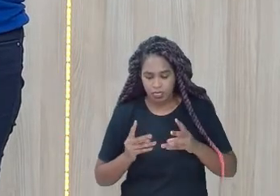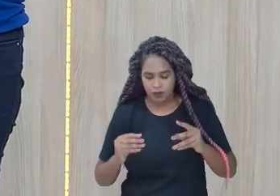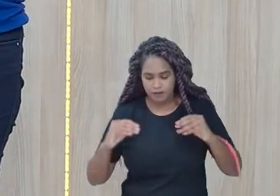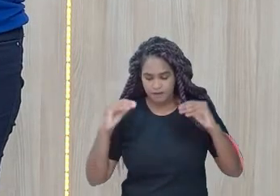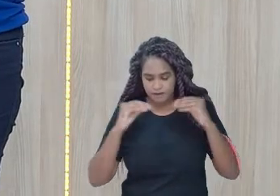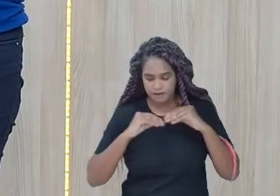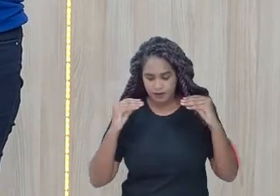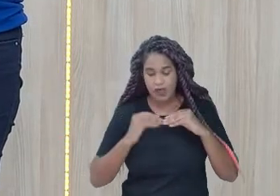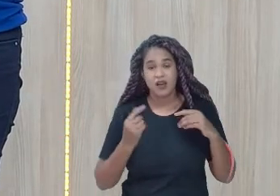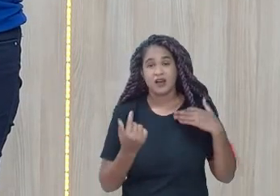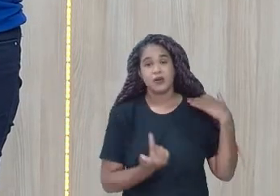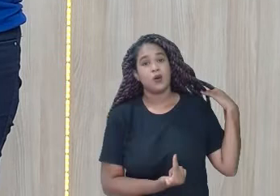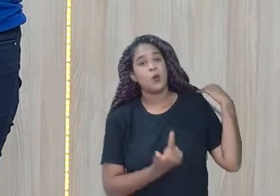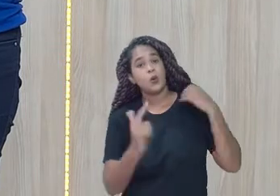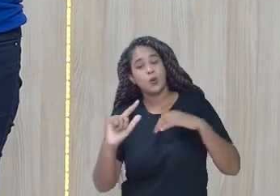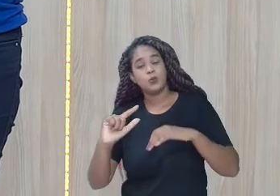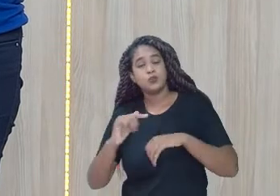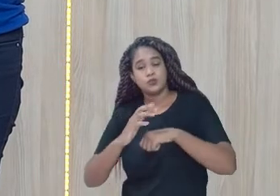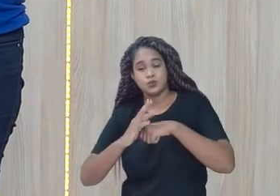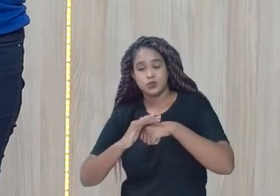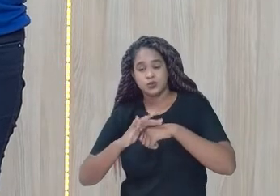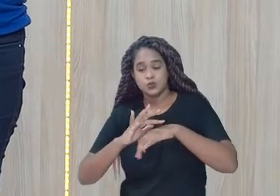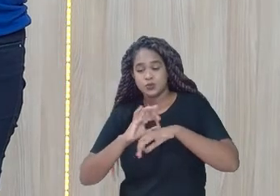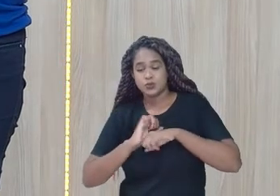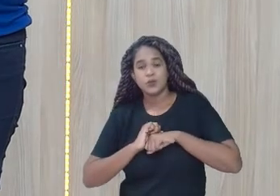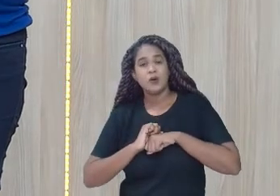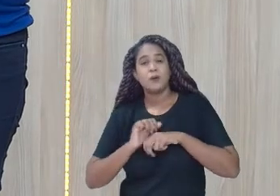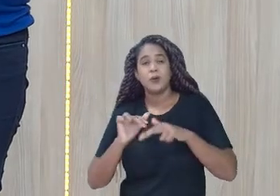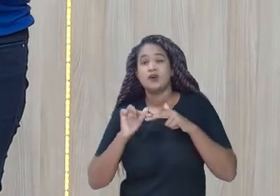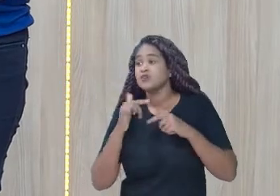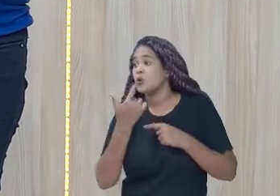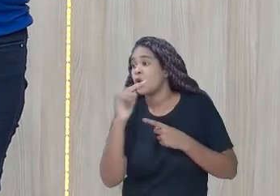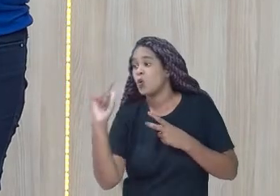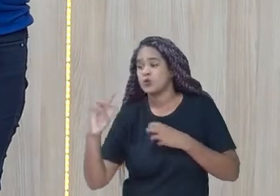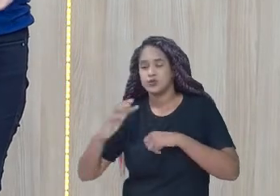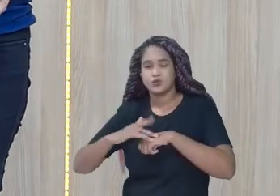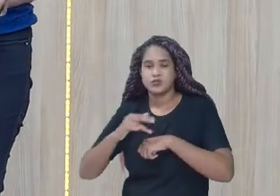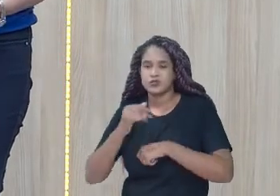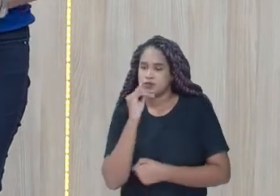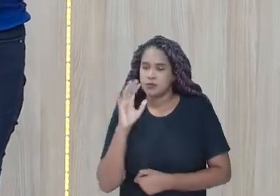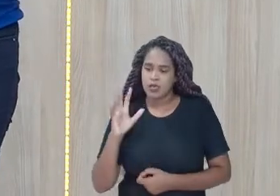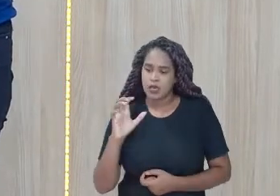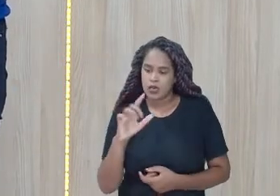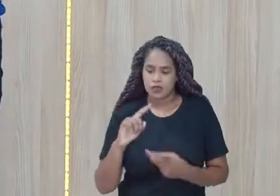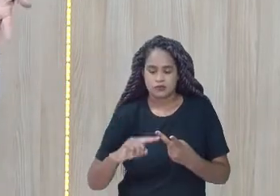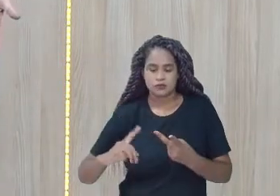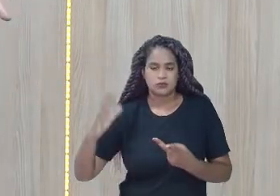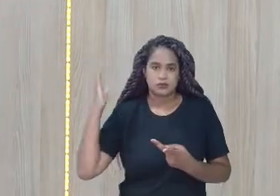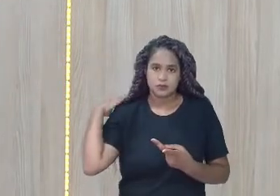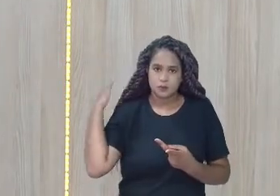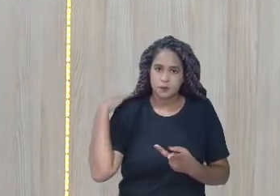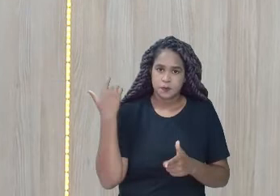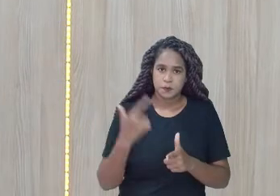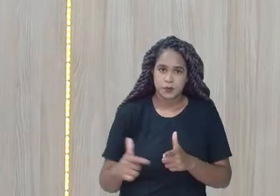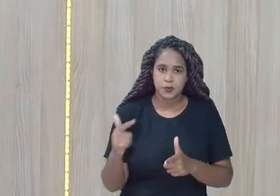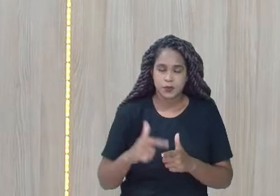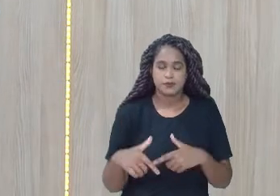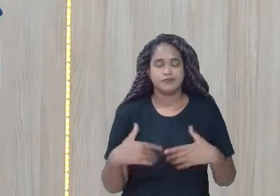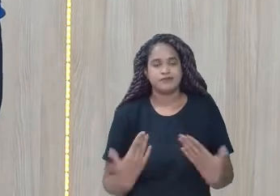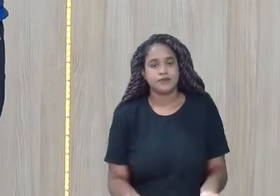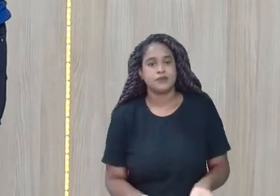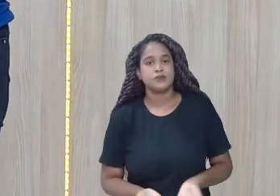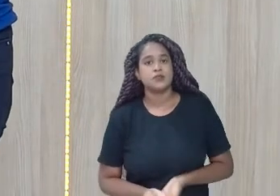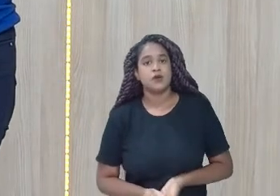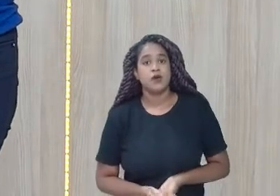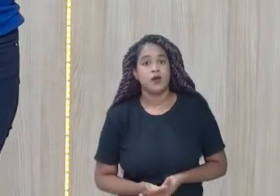outras doenças. Então você vai morrer, termina morrendo de outras doenças, como um câncer, uma tuberculose. Então seu organismo